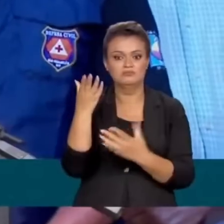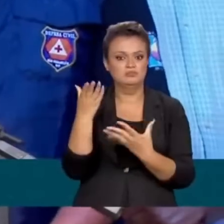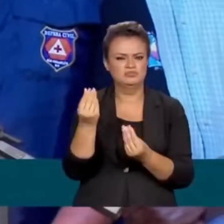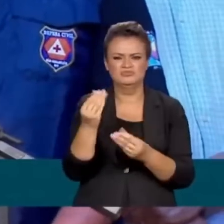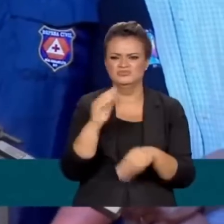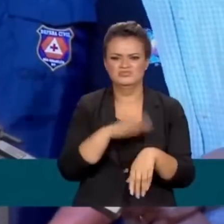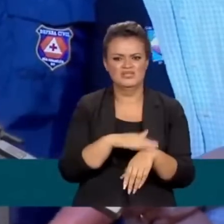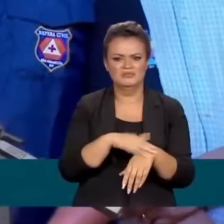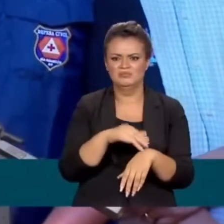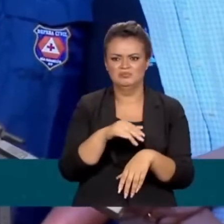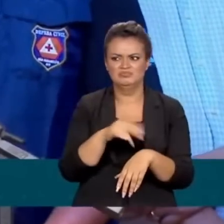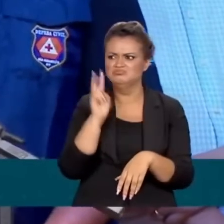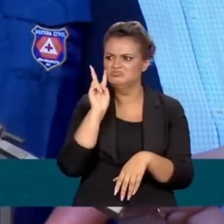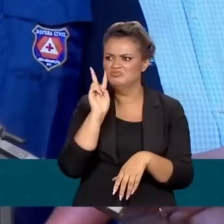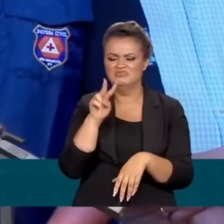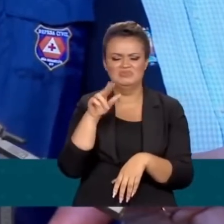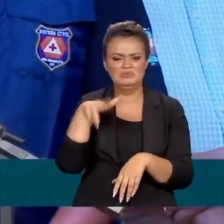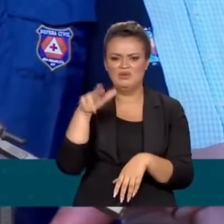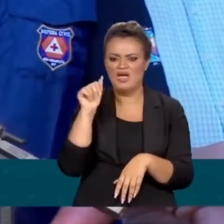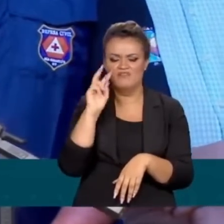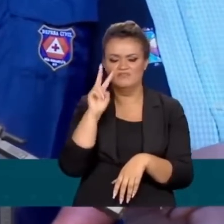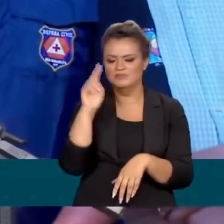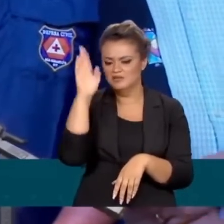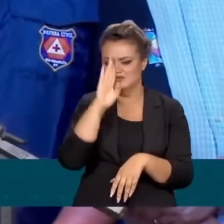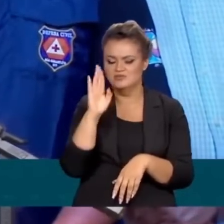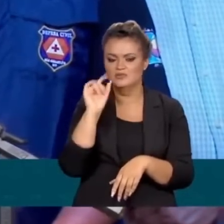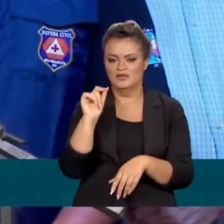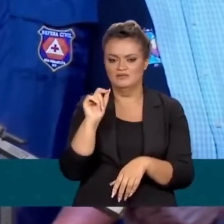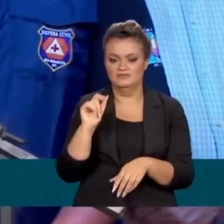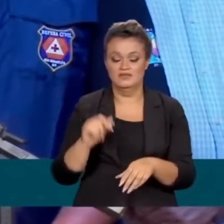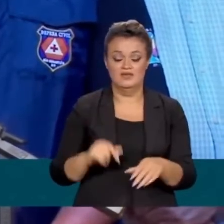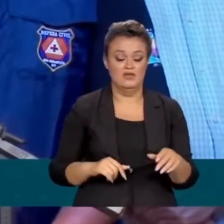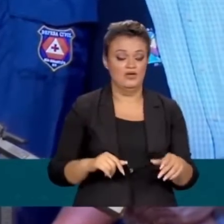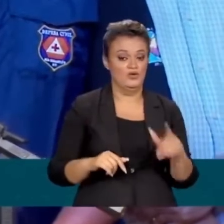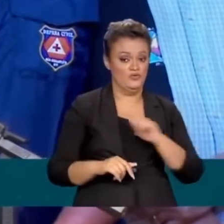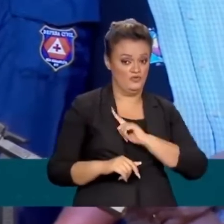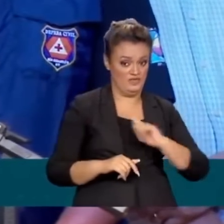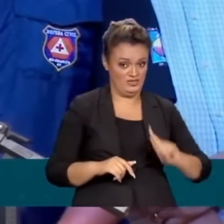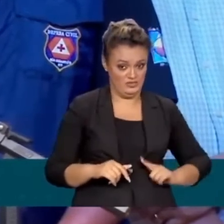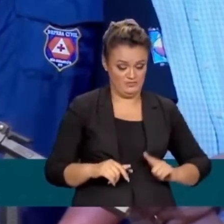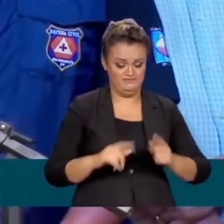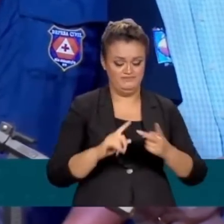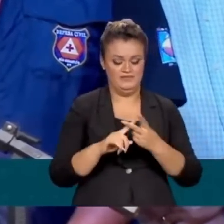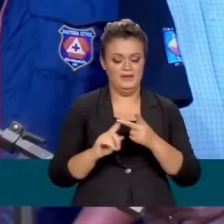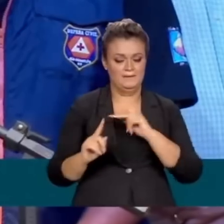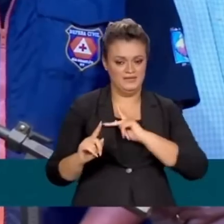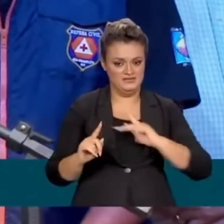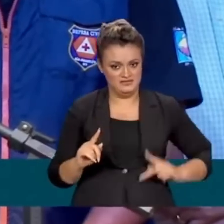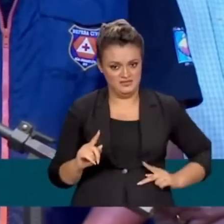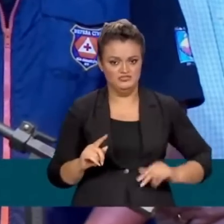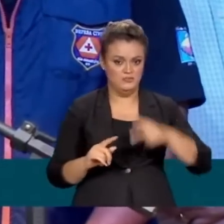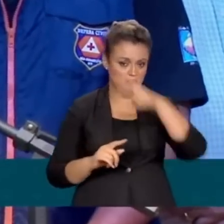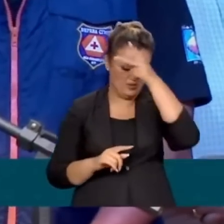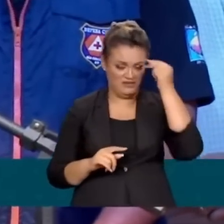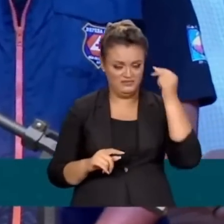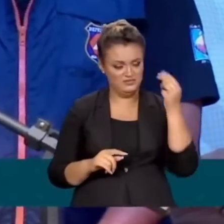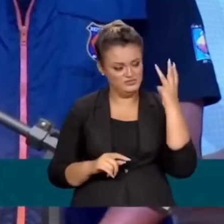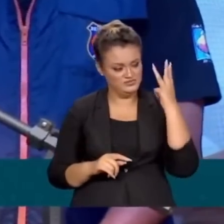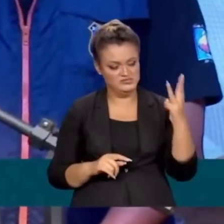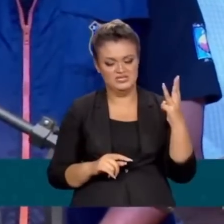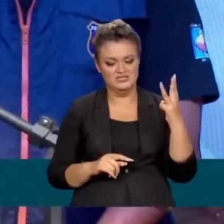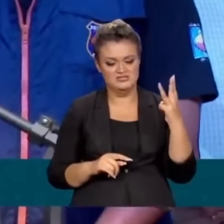tempo vocês não viu no Brasil o governador um presidente e o prefeito